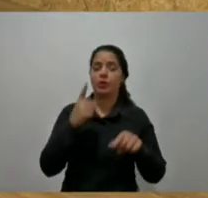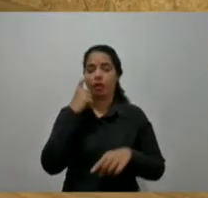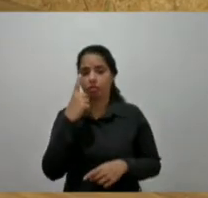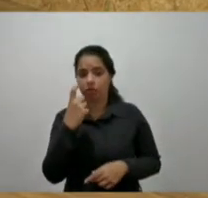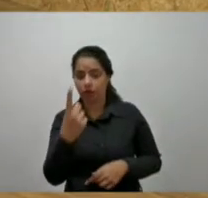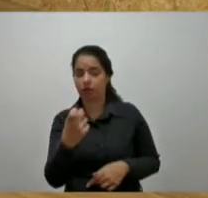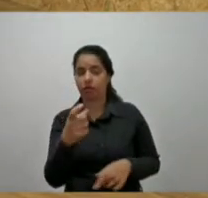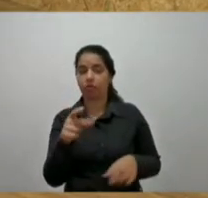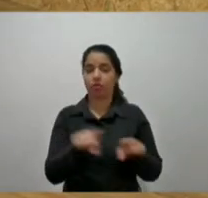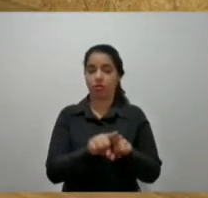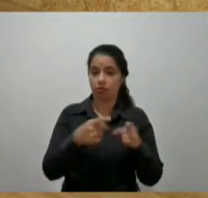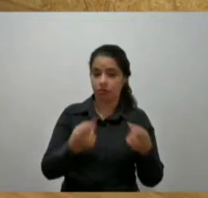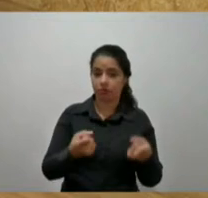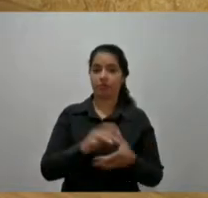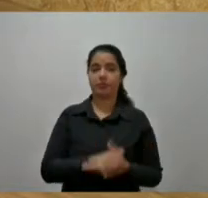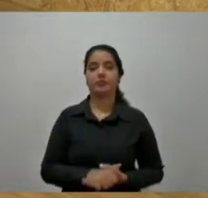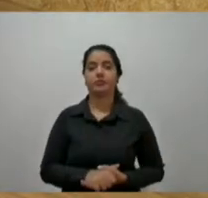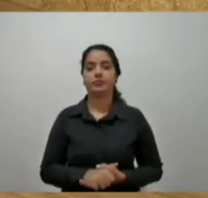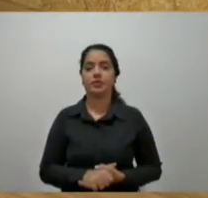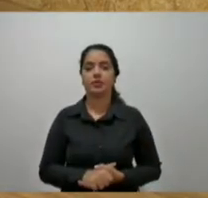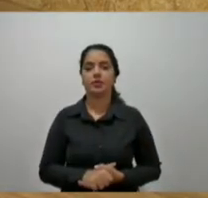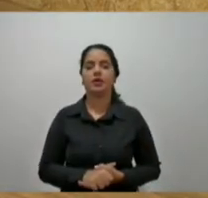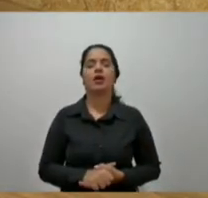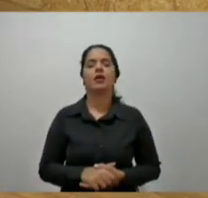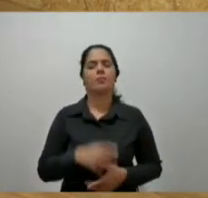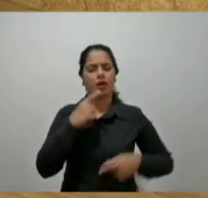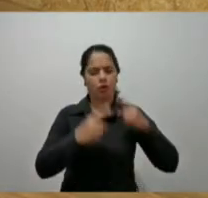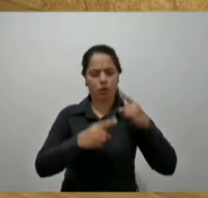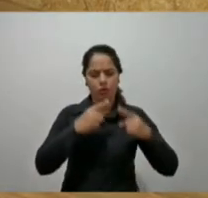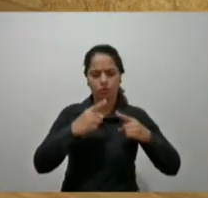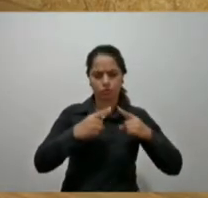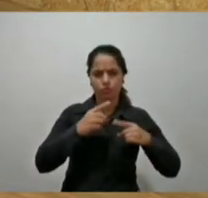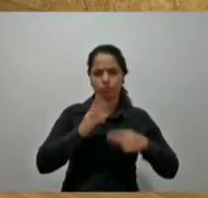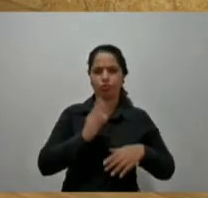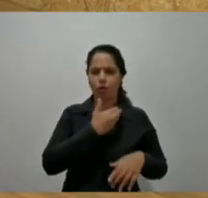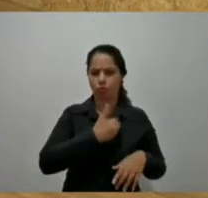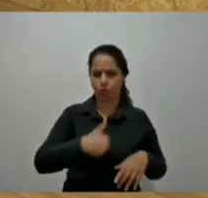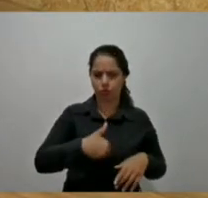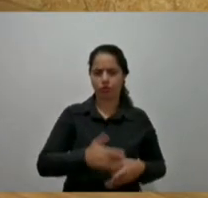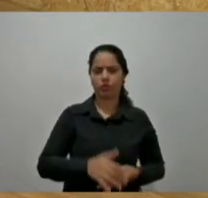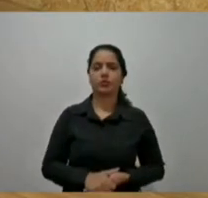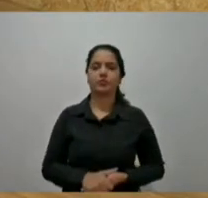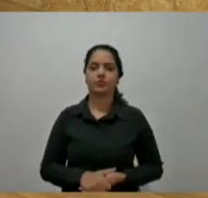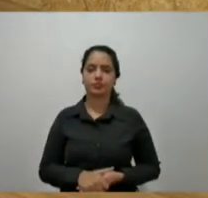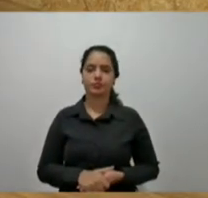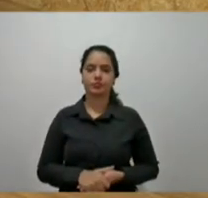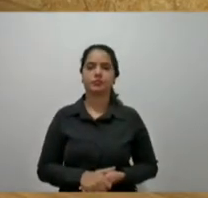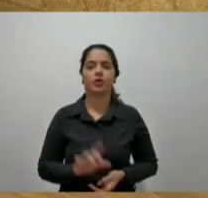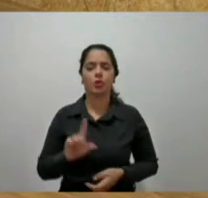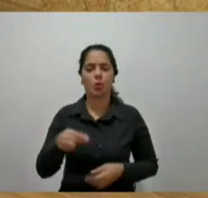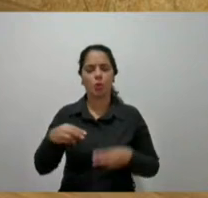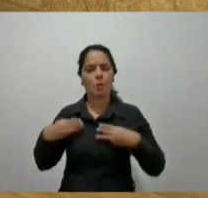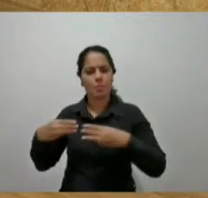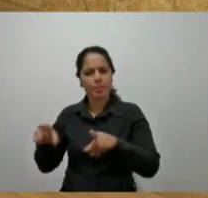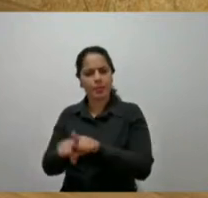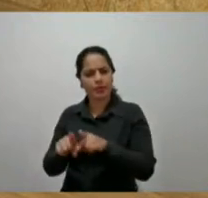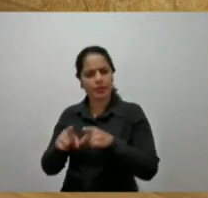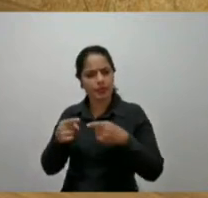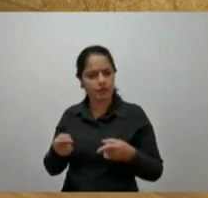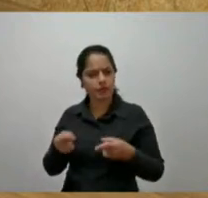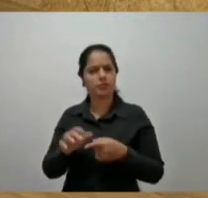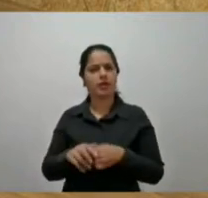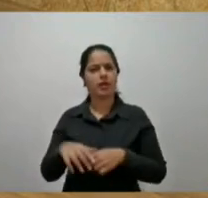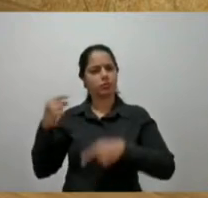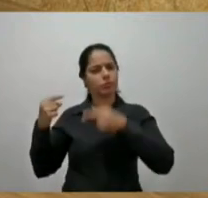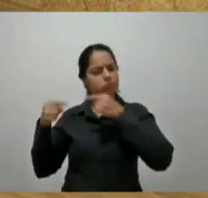essa questão está sendo discutida. E é óbvio, em outro âmbito, inclusive em outros ministérios, tem a grande discussão de como